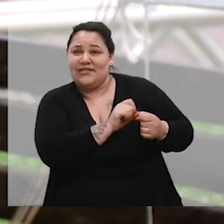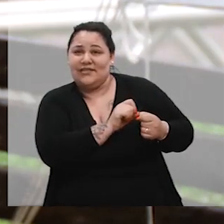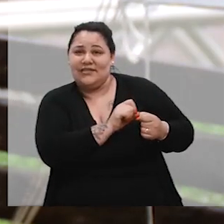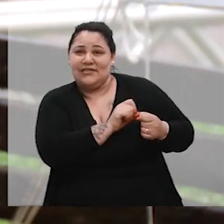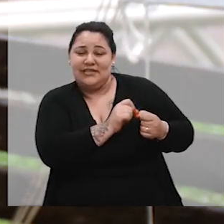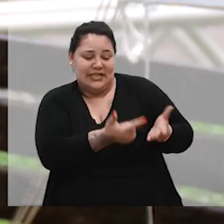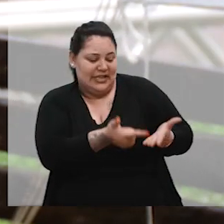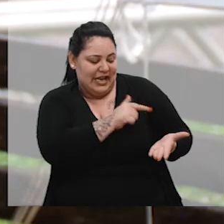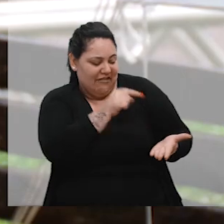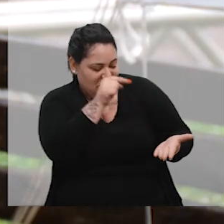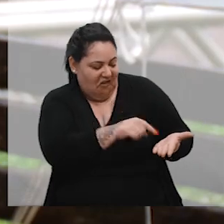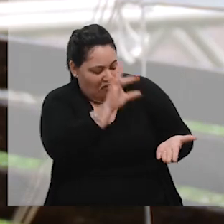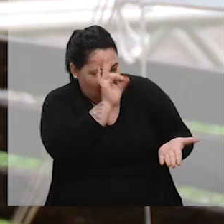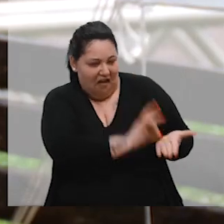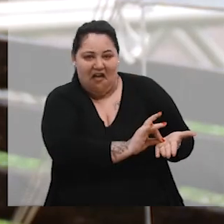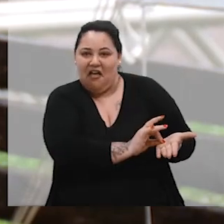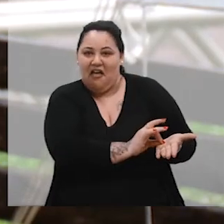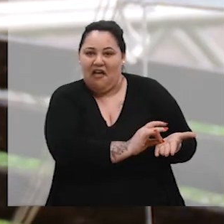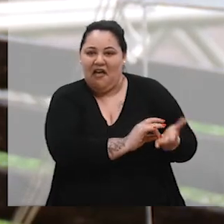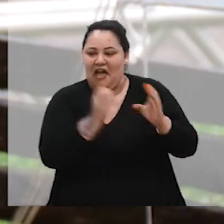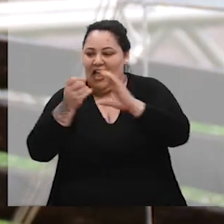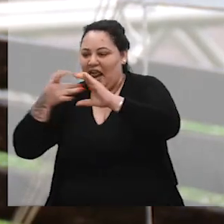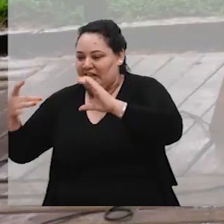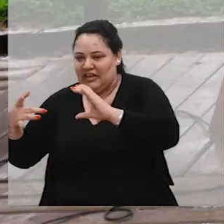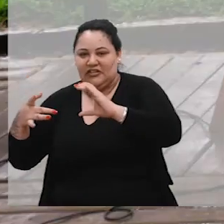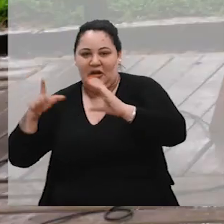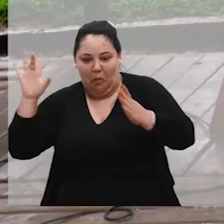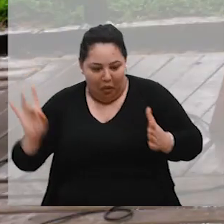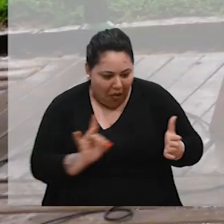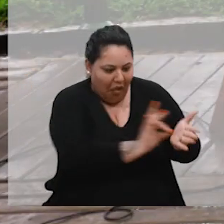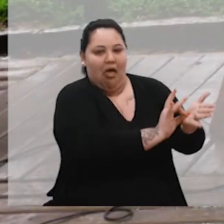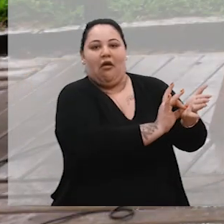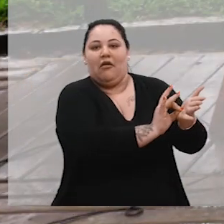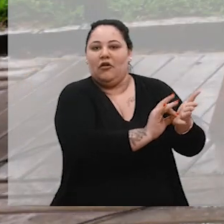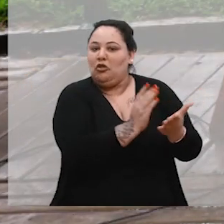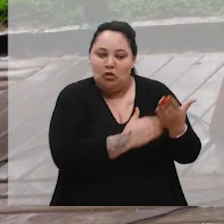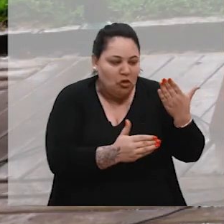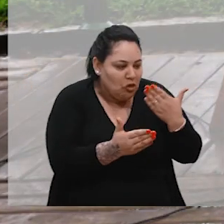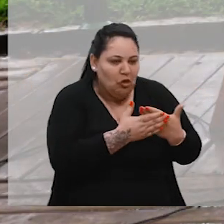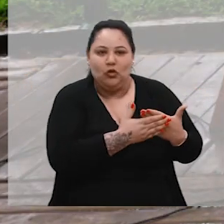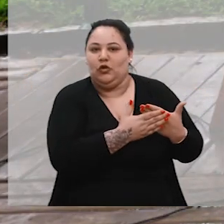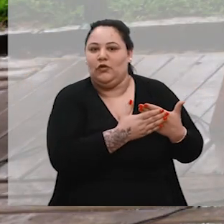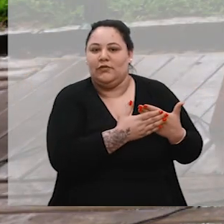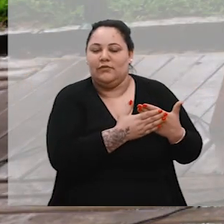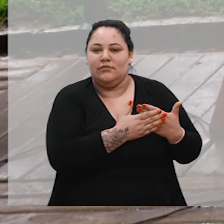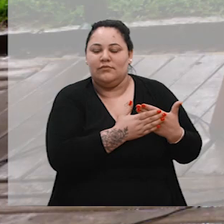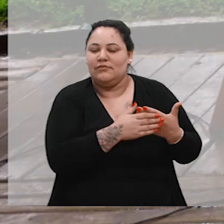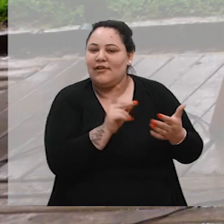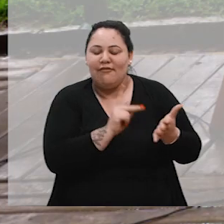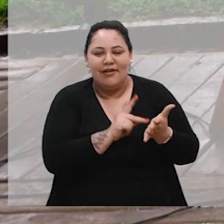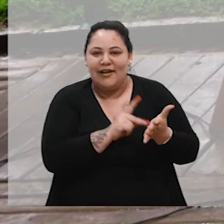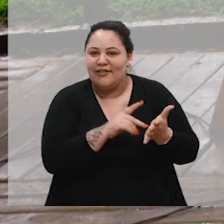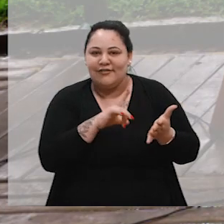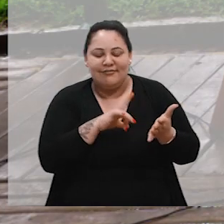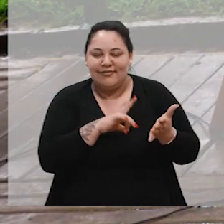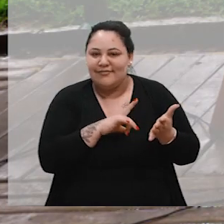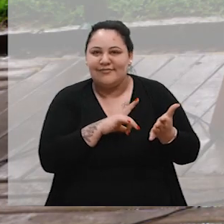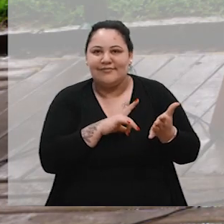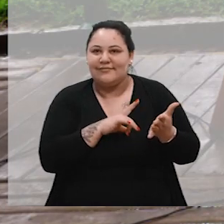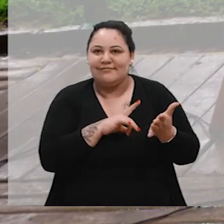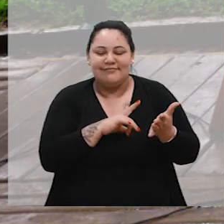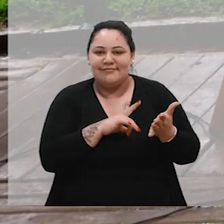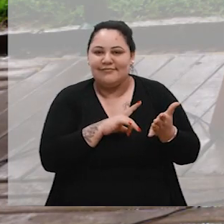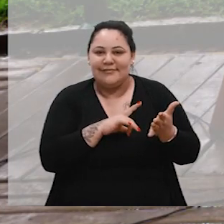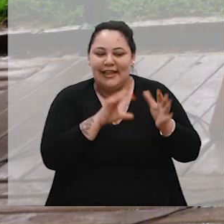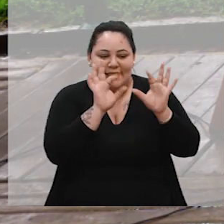Rejane mesmo aqui. É a Rejane personagem dela mesma. Mas sabe que aqui É. sim, Lisana, Aí sim. é o único. Sim, É o meu único É. livro